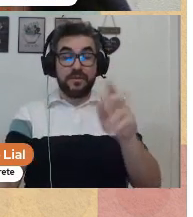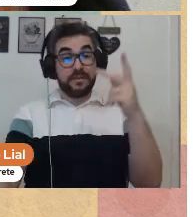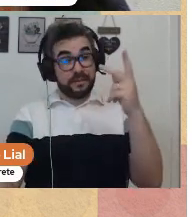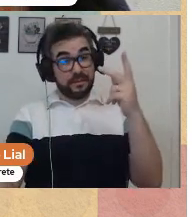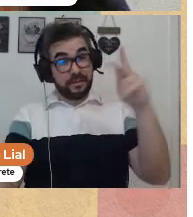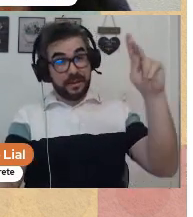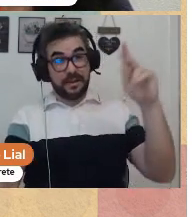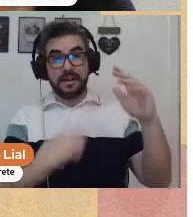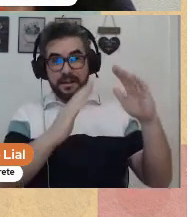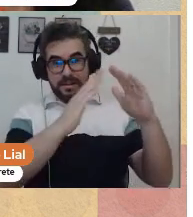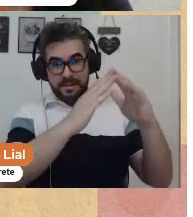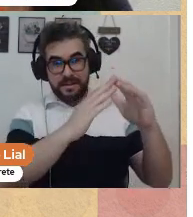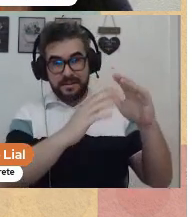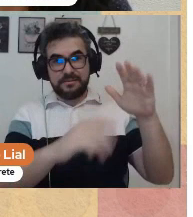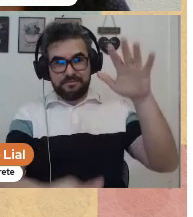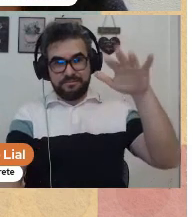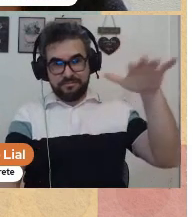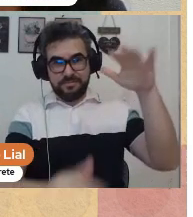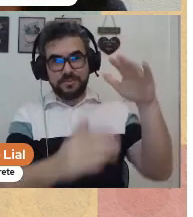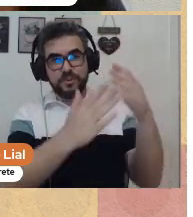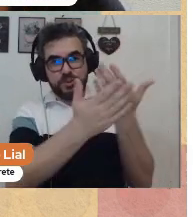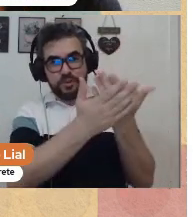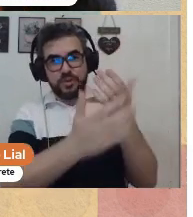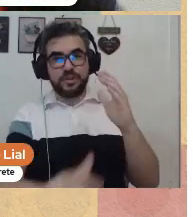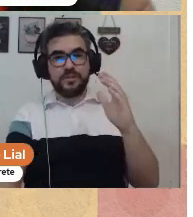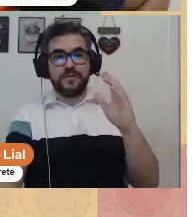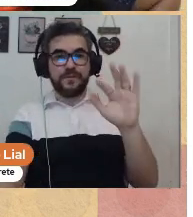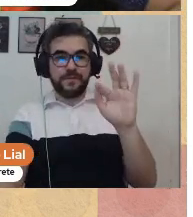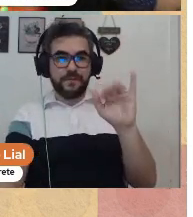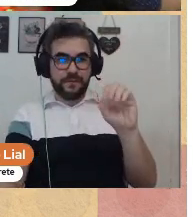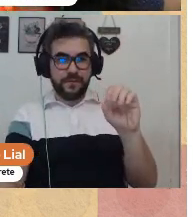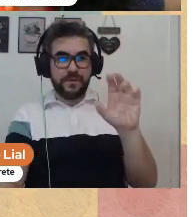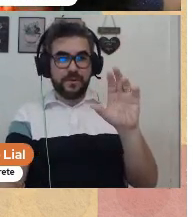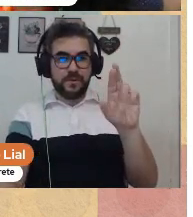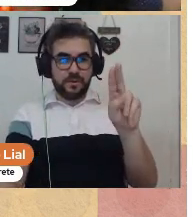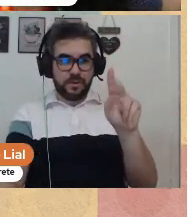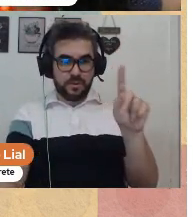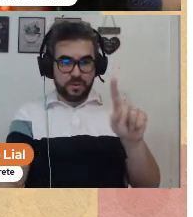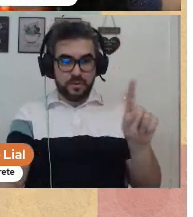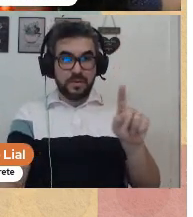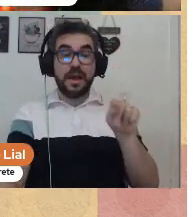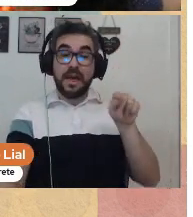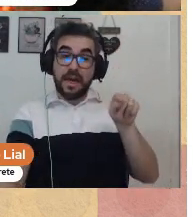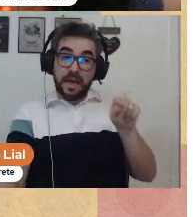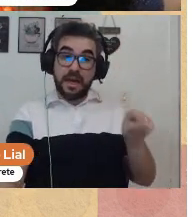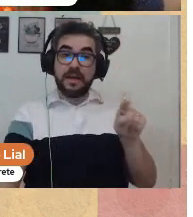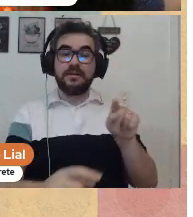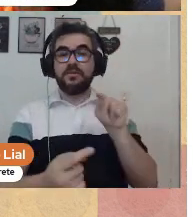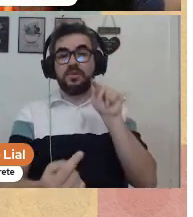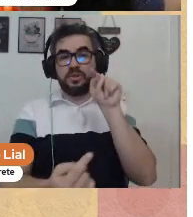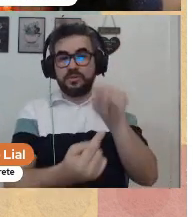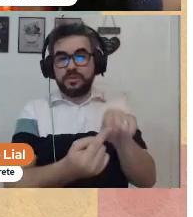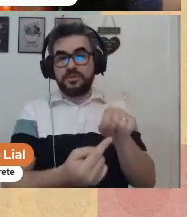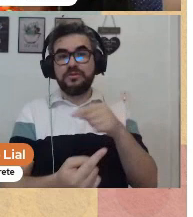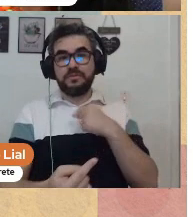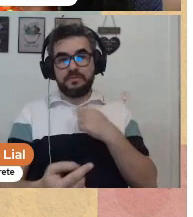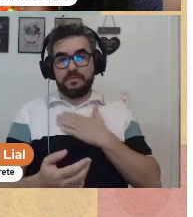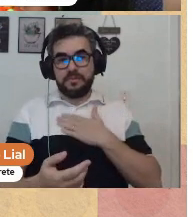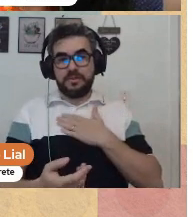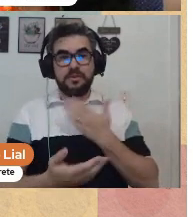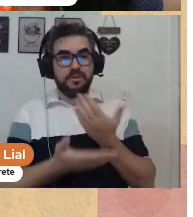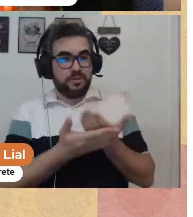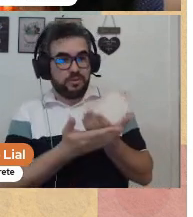o objeto de estudo. E aí as fotos, né, sobre as entrevistas, porque é um acervo arquivístico